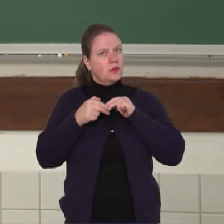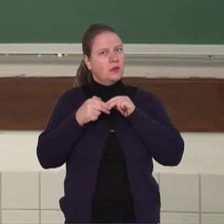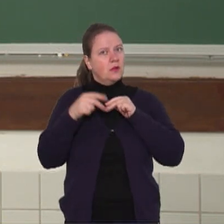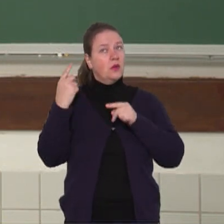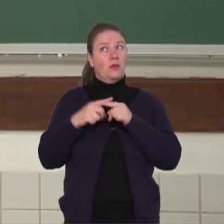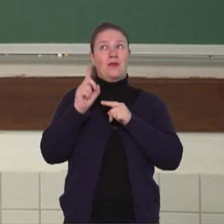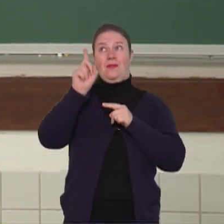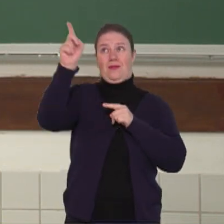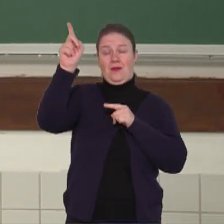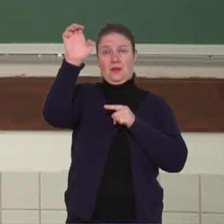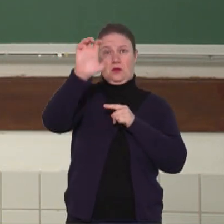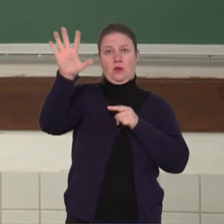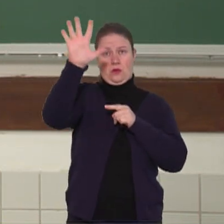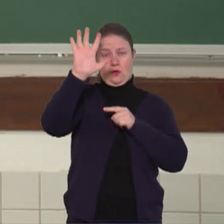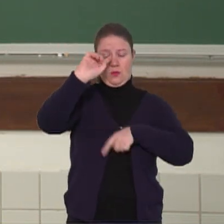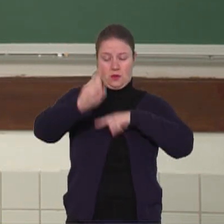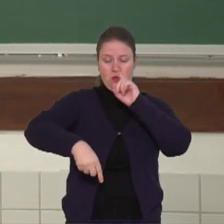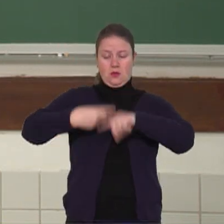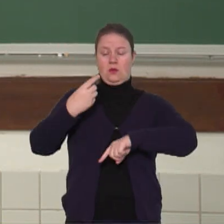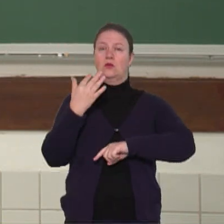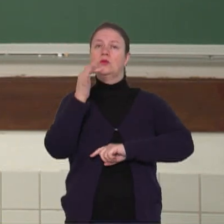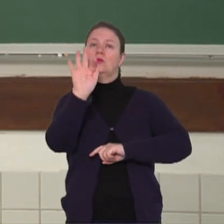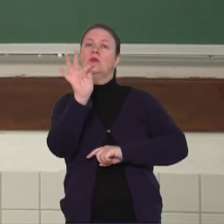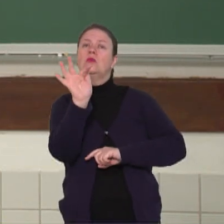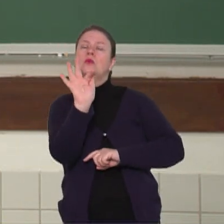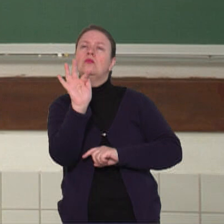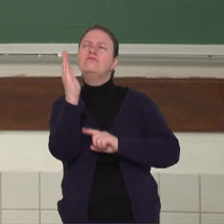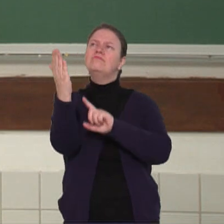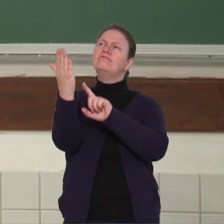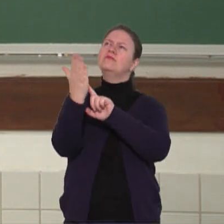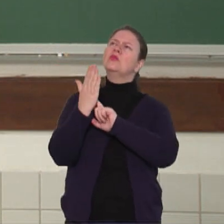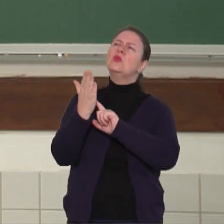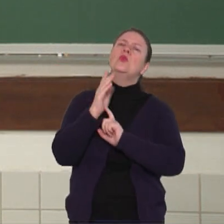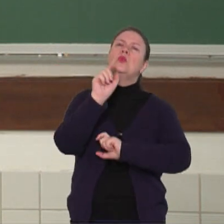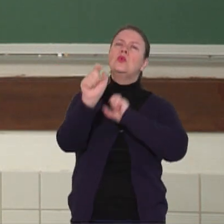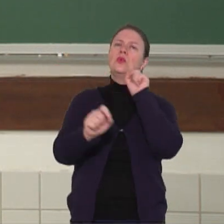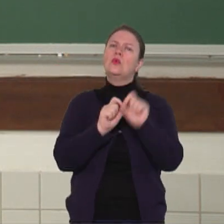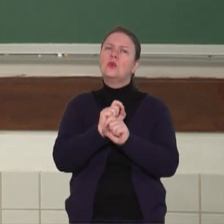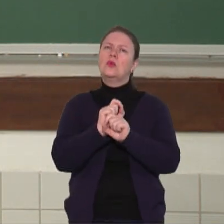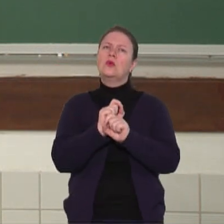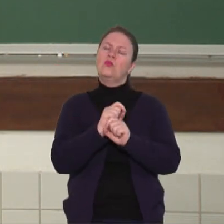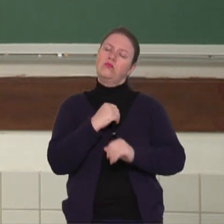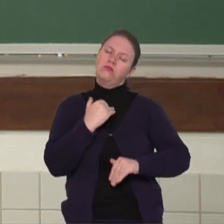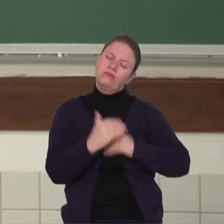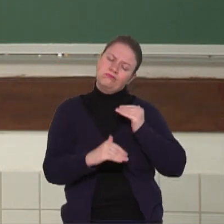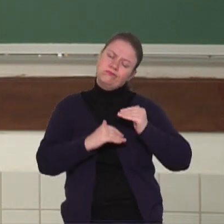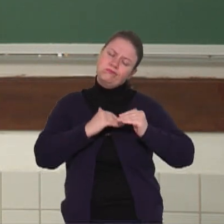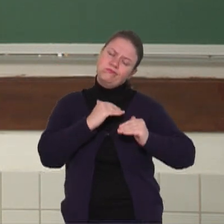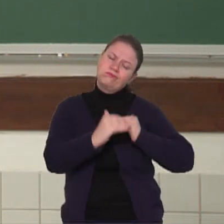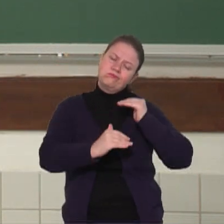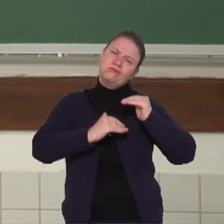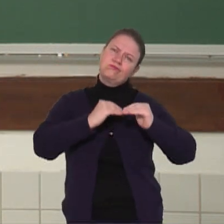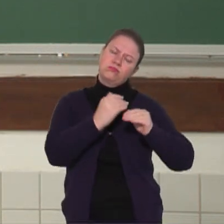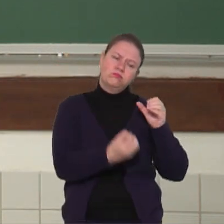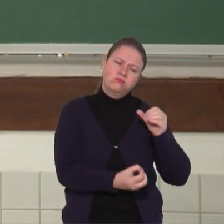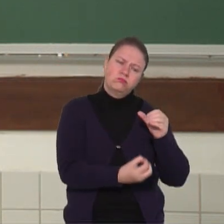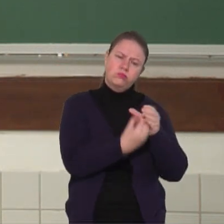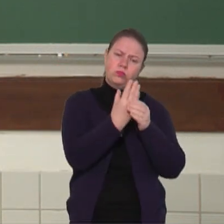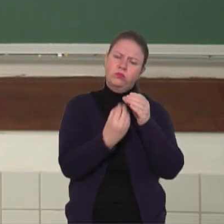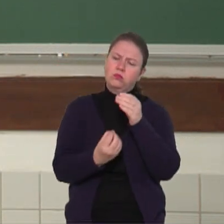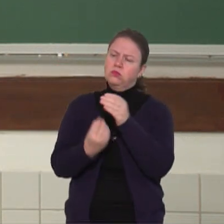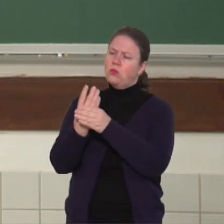Revolução Francesa ela vai trazer pressupostos para a nossa nação, para a formação da nossa nação, para a criação de